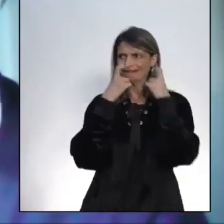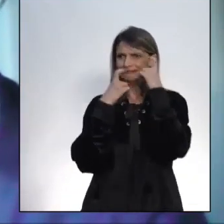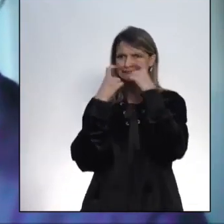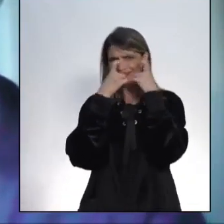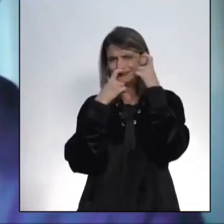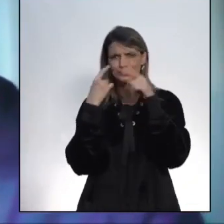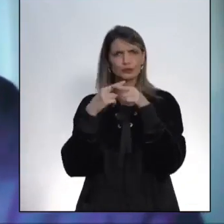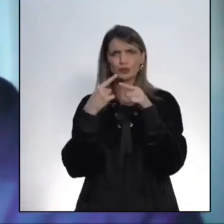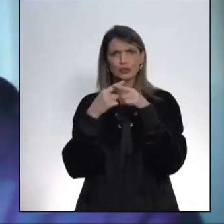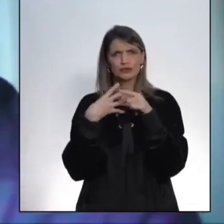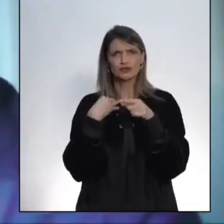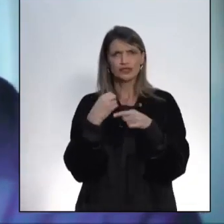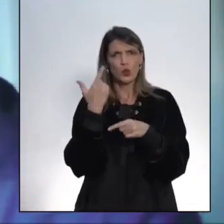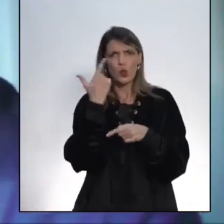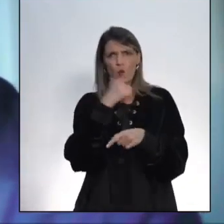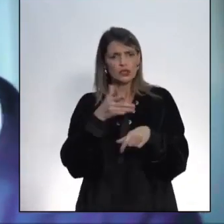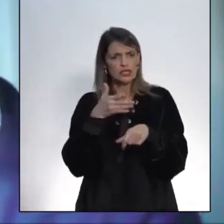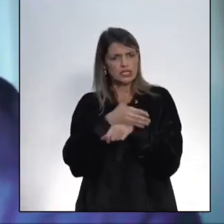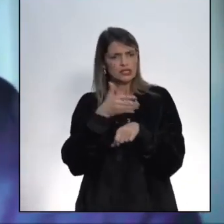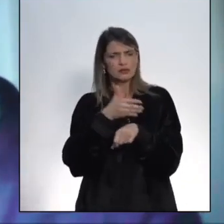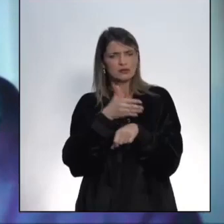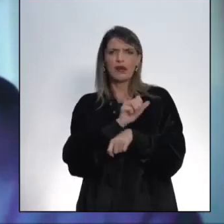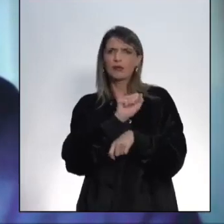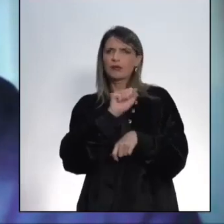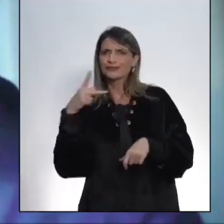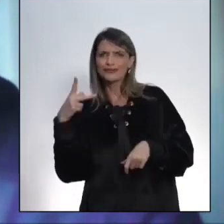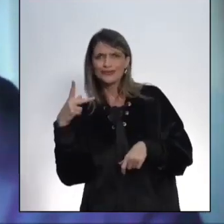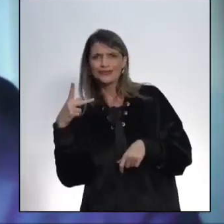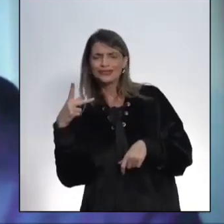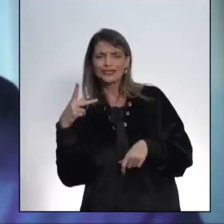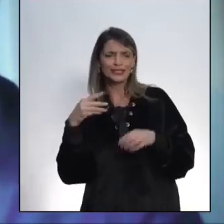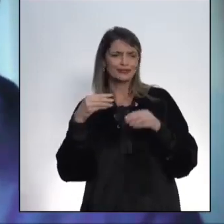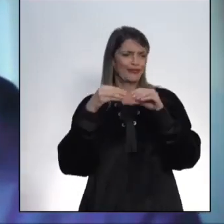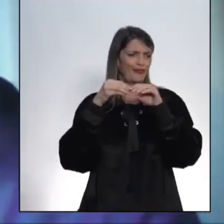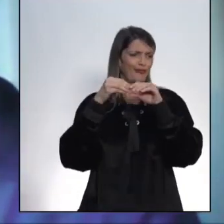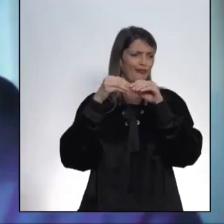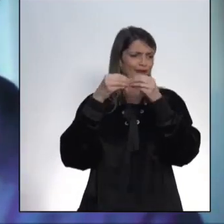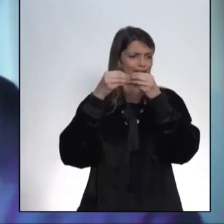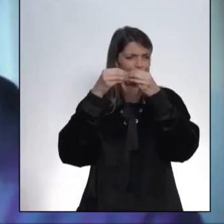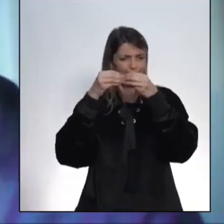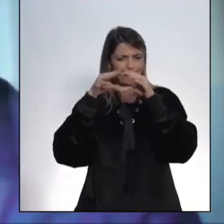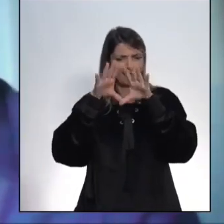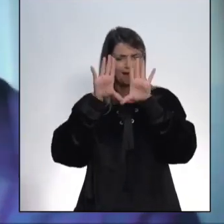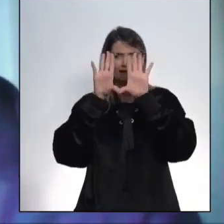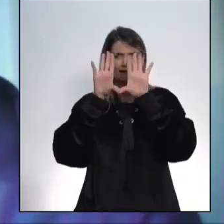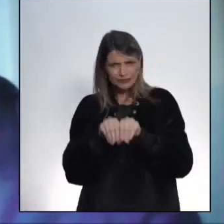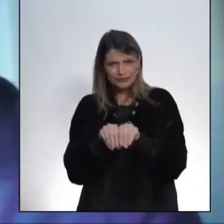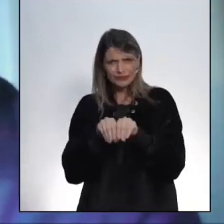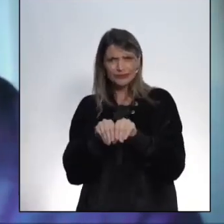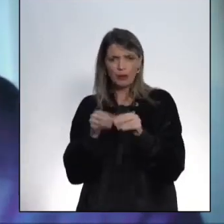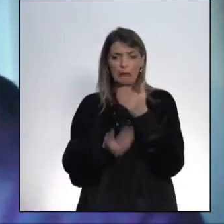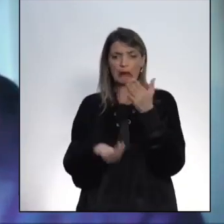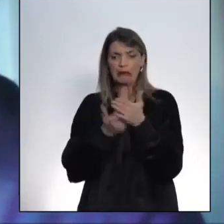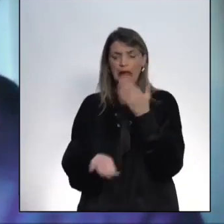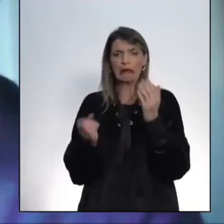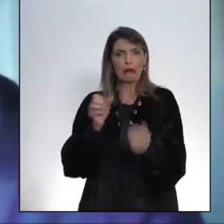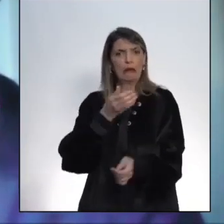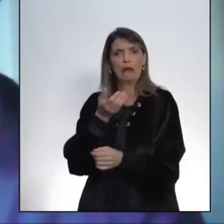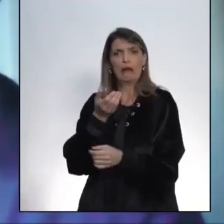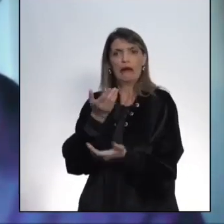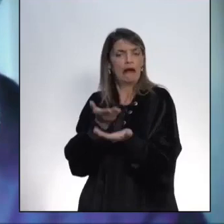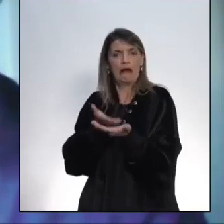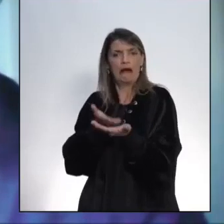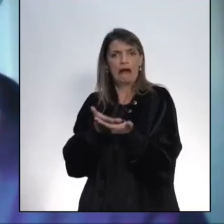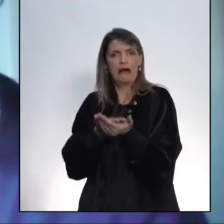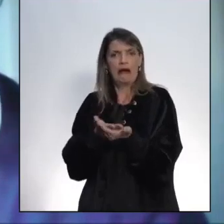filho não conseguiu acessar o aplicativo, desconectou, ele teve que, enfim, não conseguiu, aí está passando tempo, perdendo a aula, e ela ali